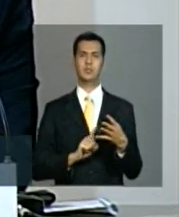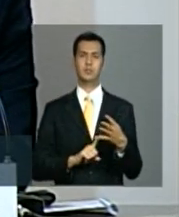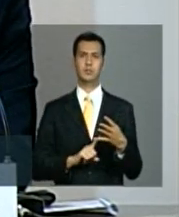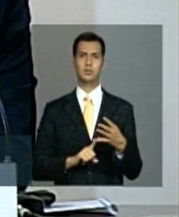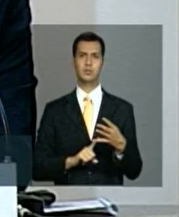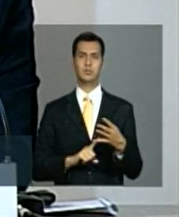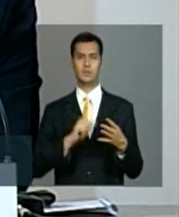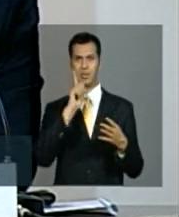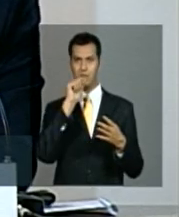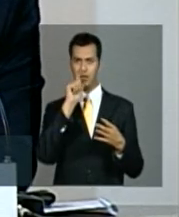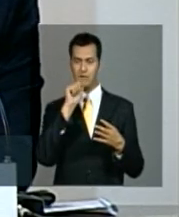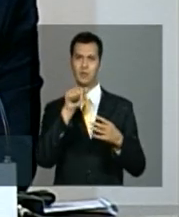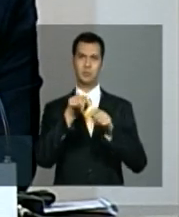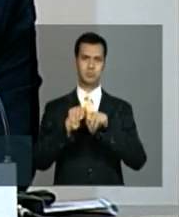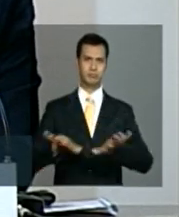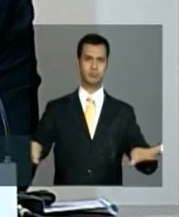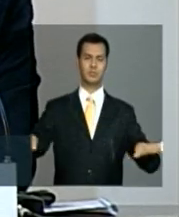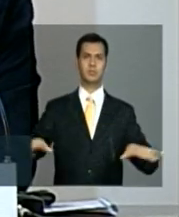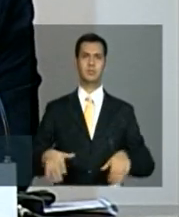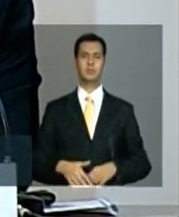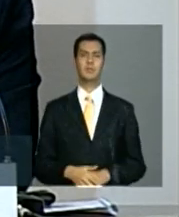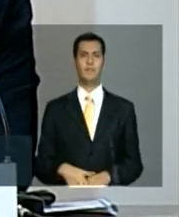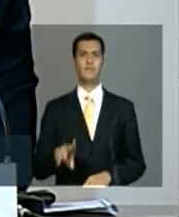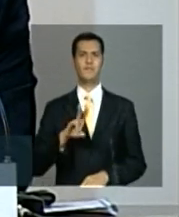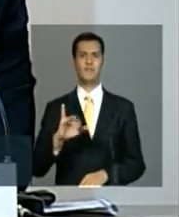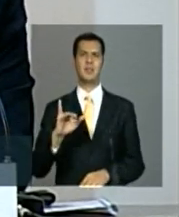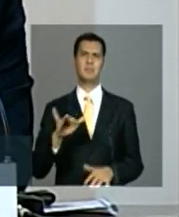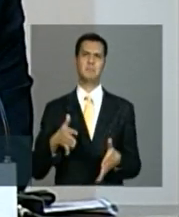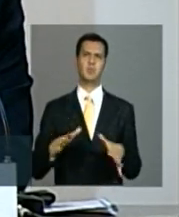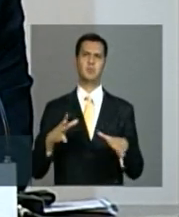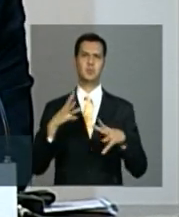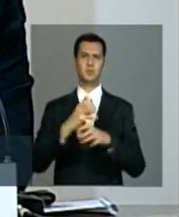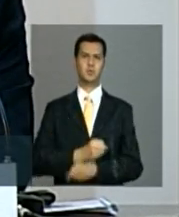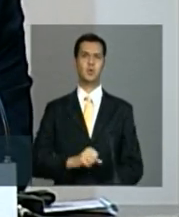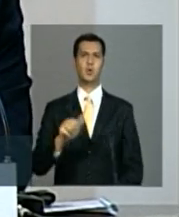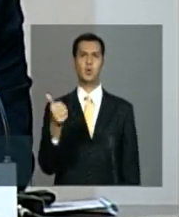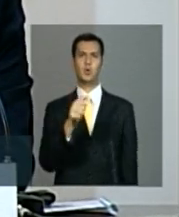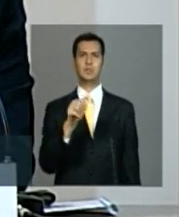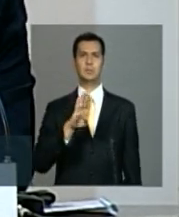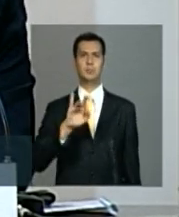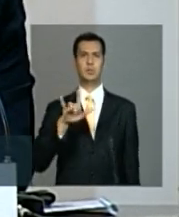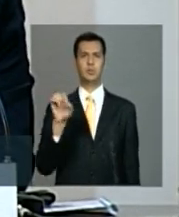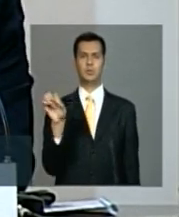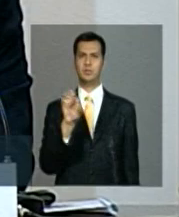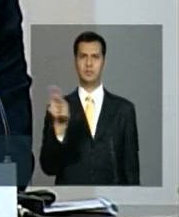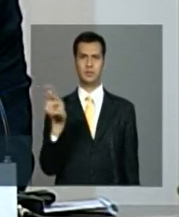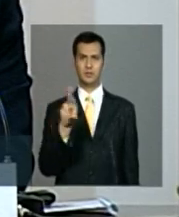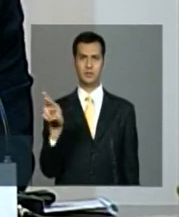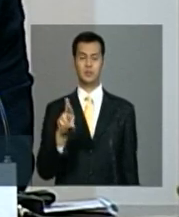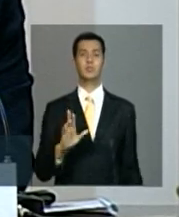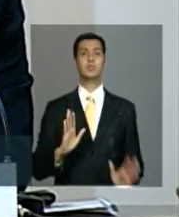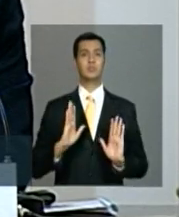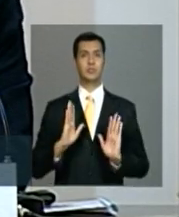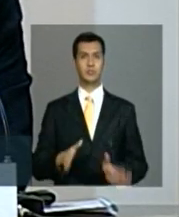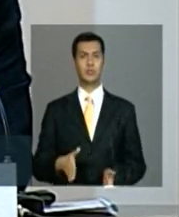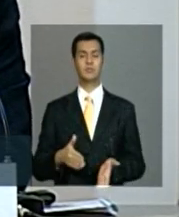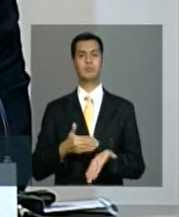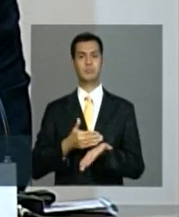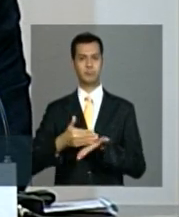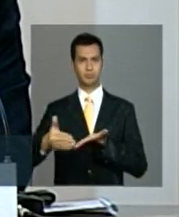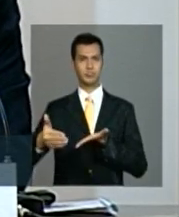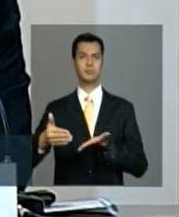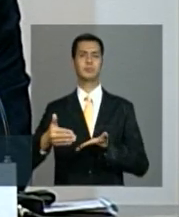abastecimento de água nós vamos ter aproximadamente 11 bilhões deais que já estão em